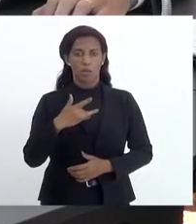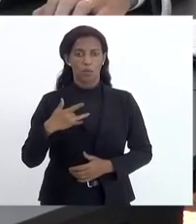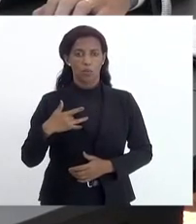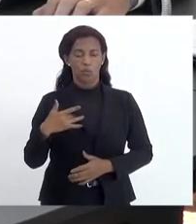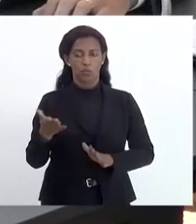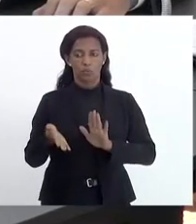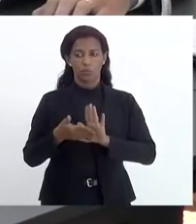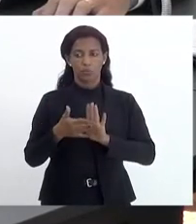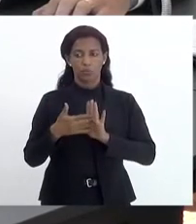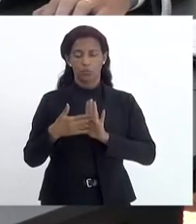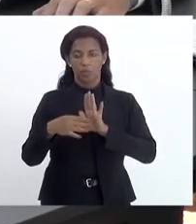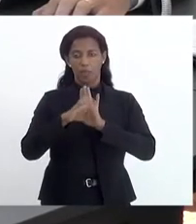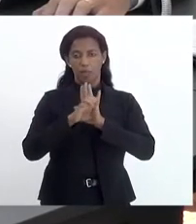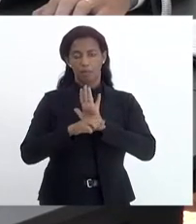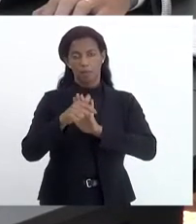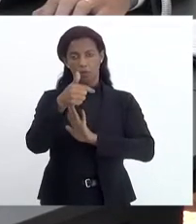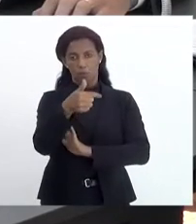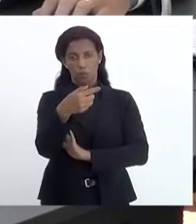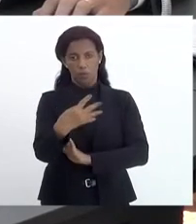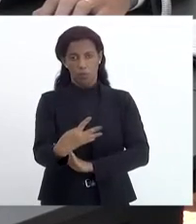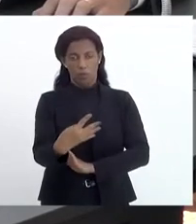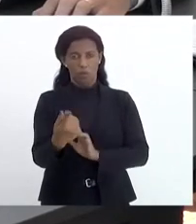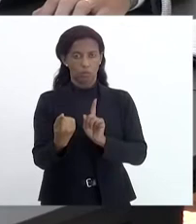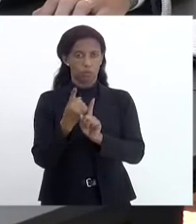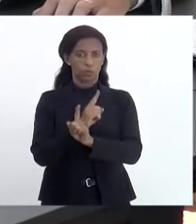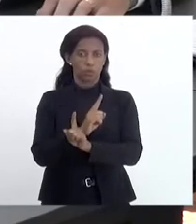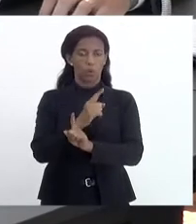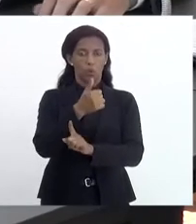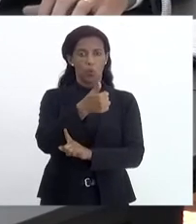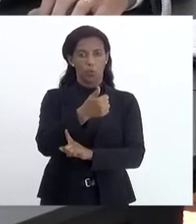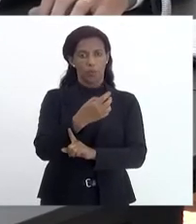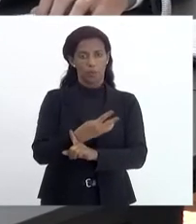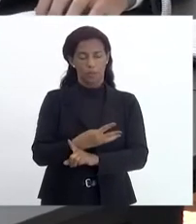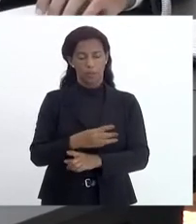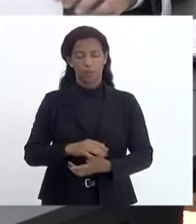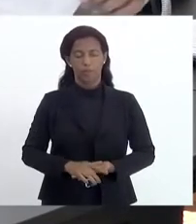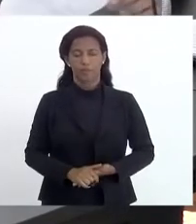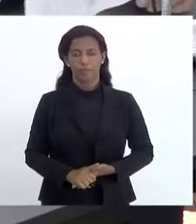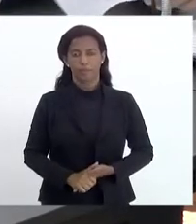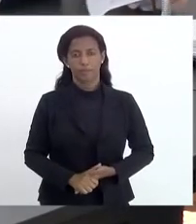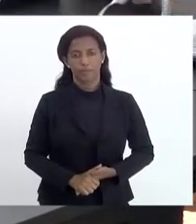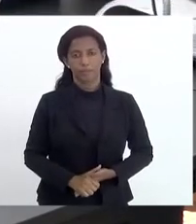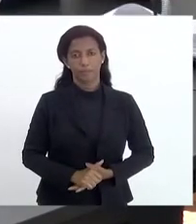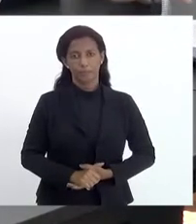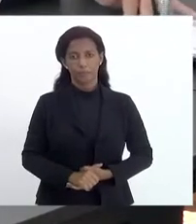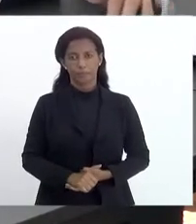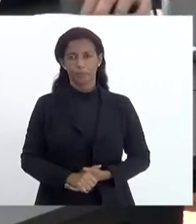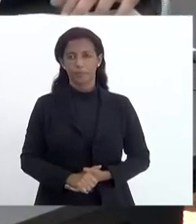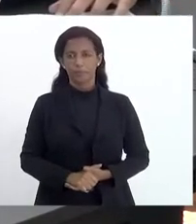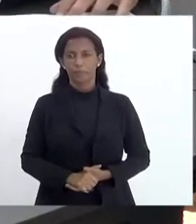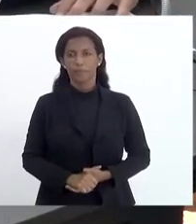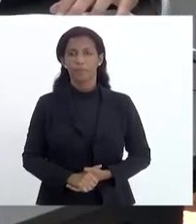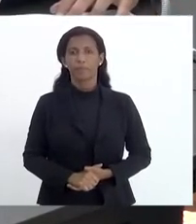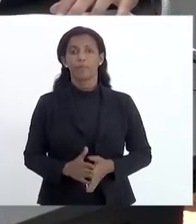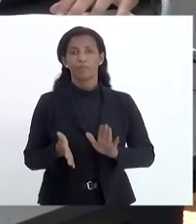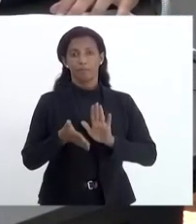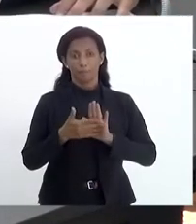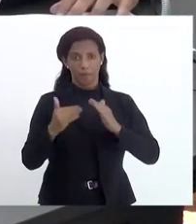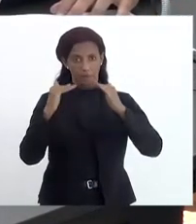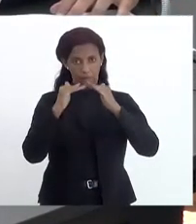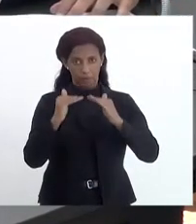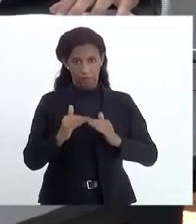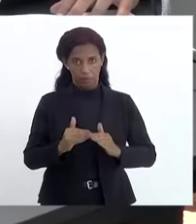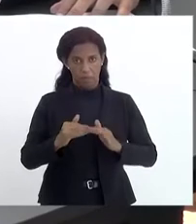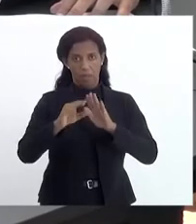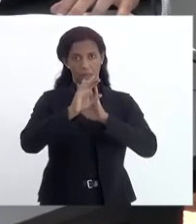Parecer favorável às emendas 2 e 4, contrário às emendas 1 e 3. Como é que é? O parecer é